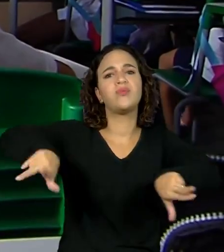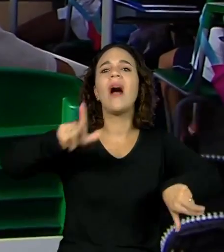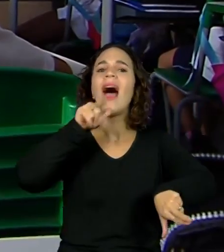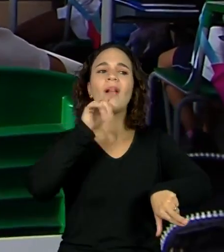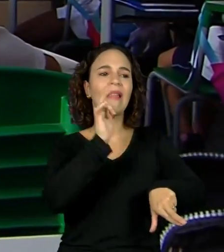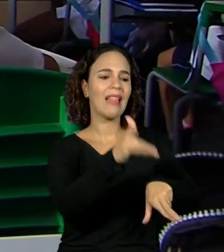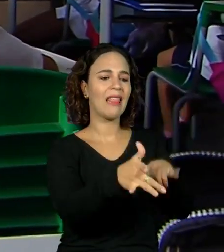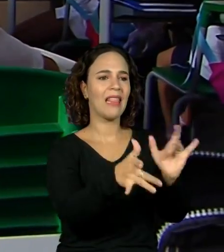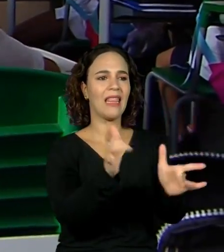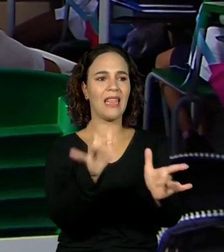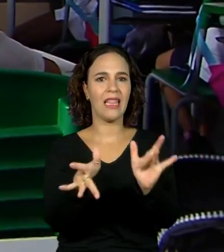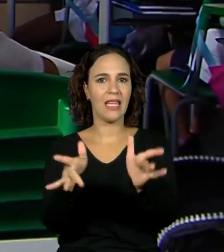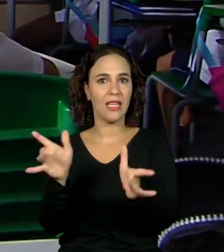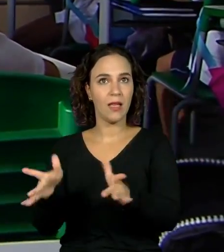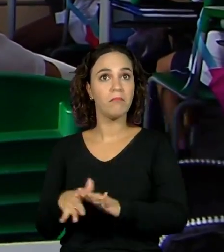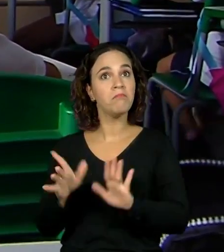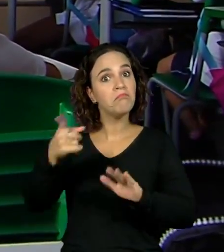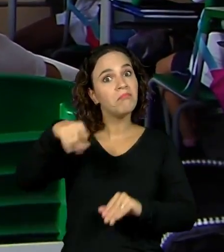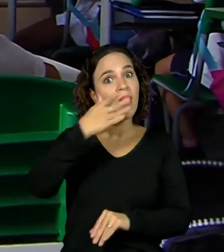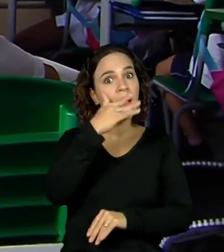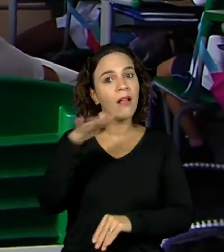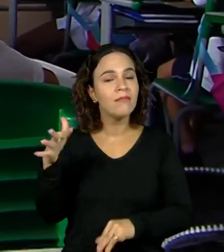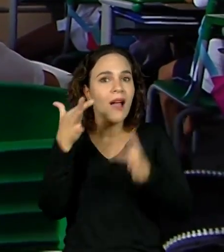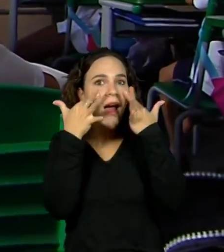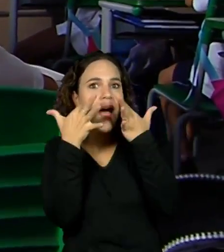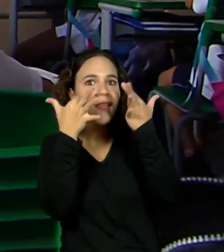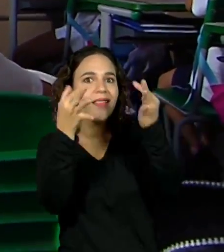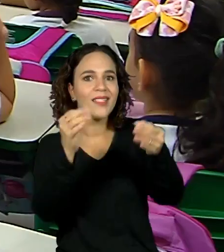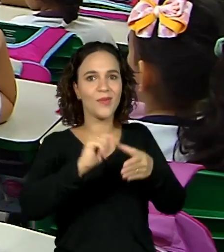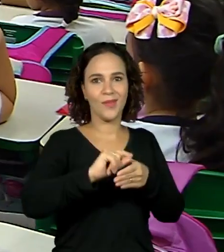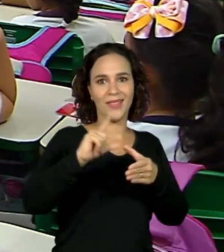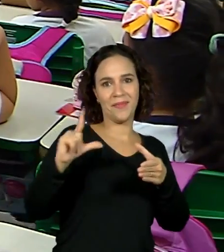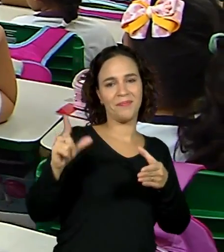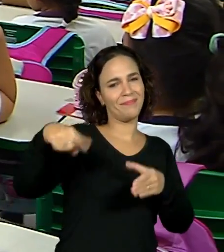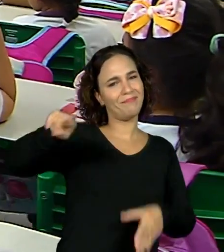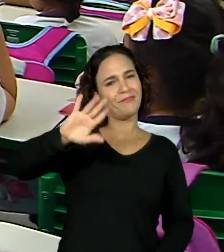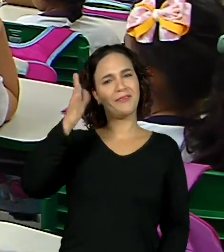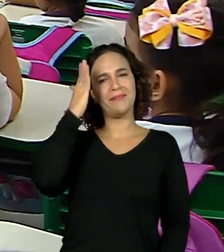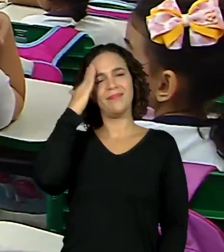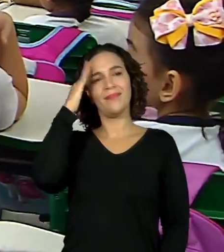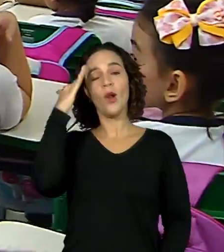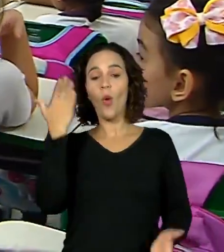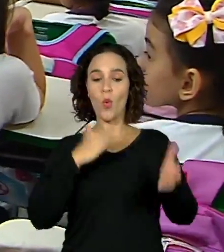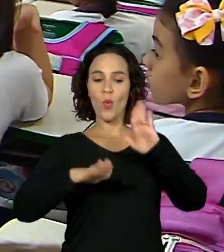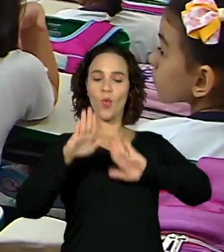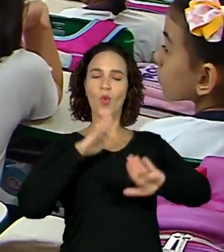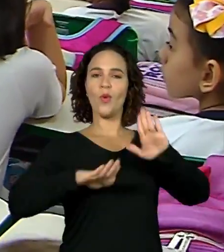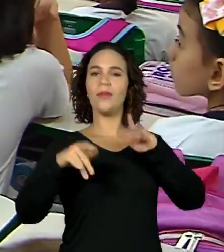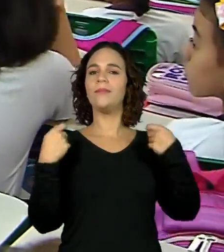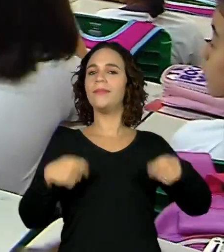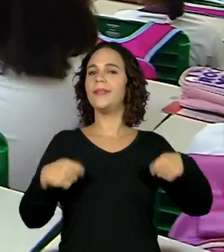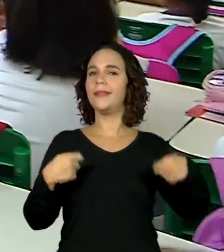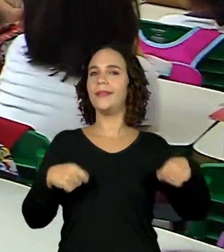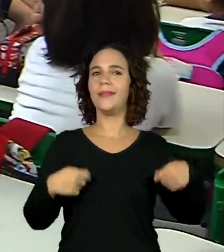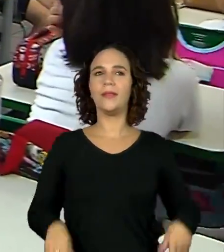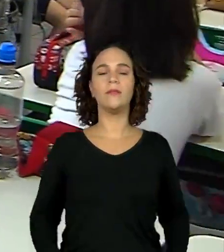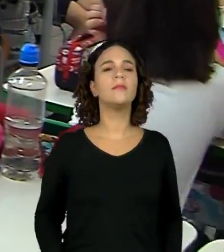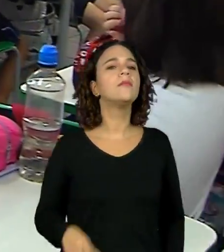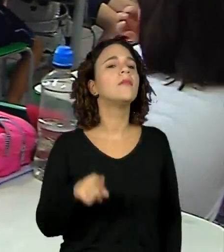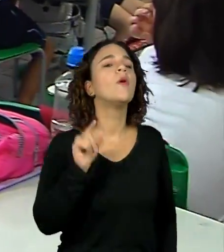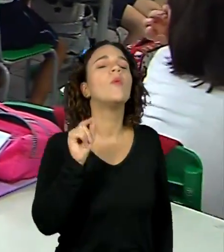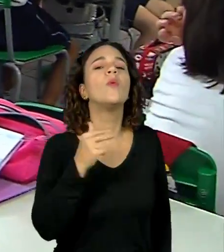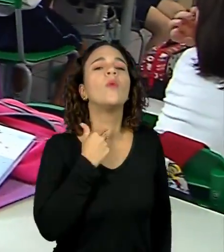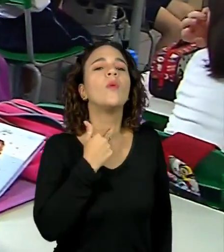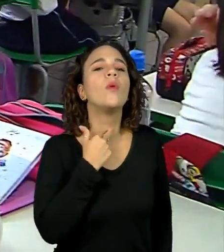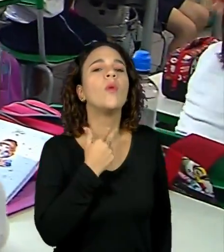as crianças prestaram muita atenção no Quintal da Cultura e já sabem quais cuidados devem ser tomados. Não pode